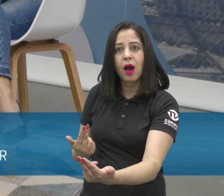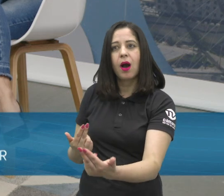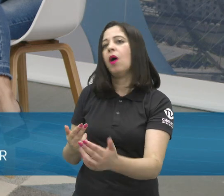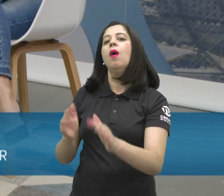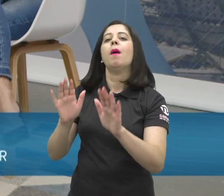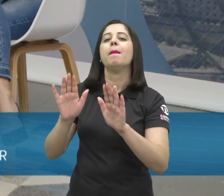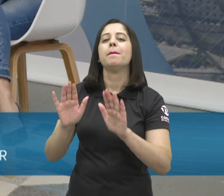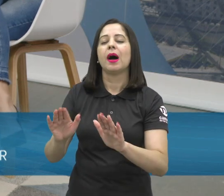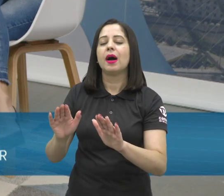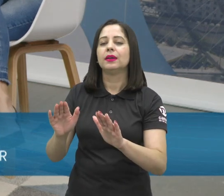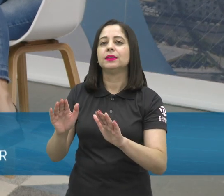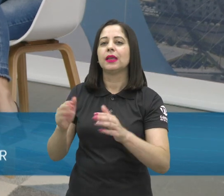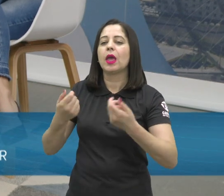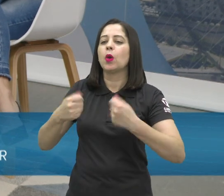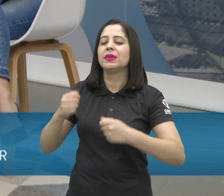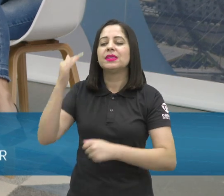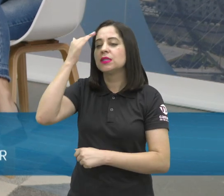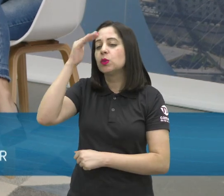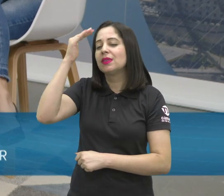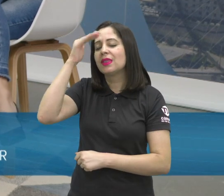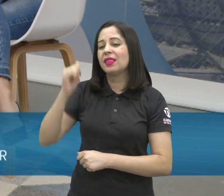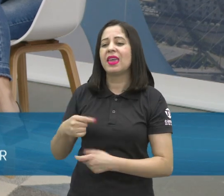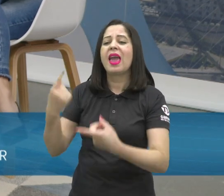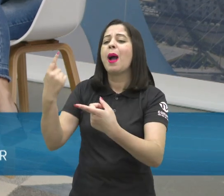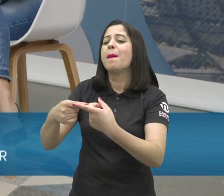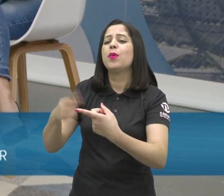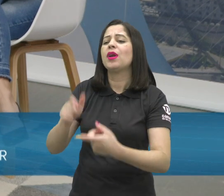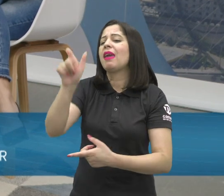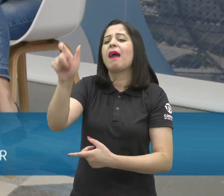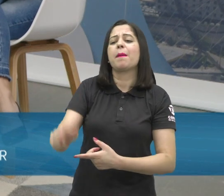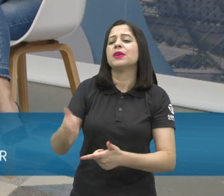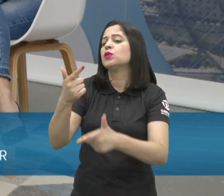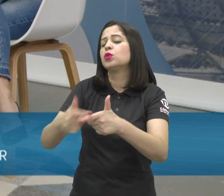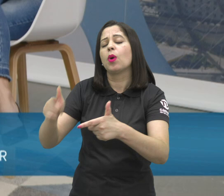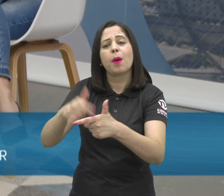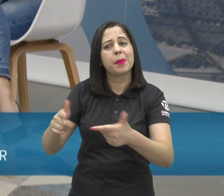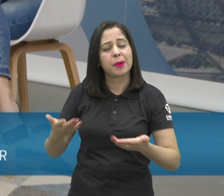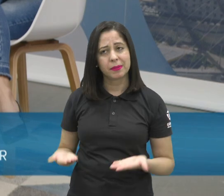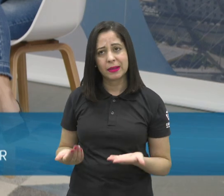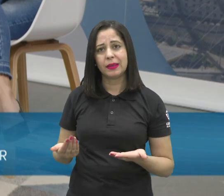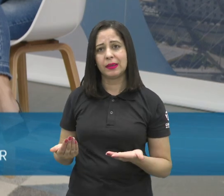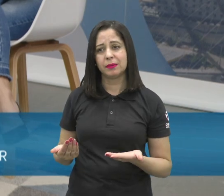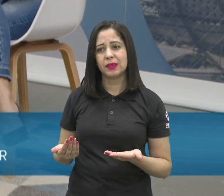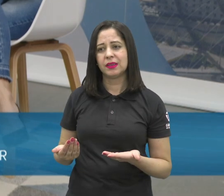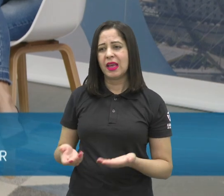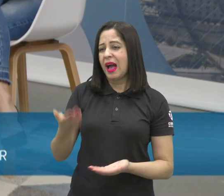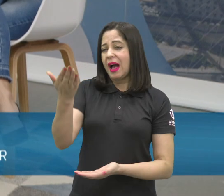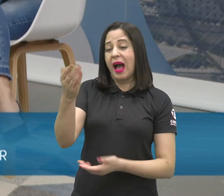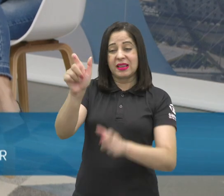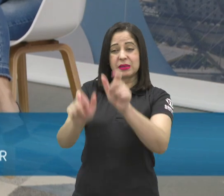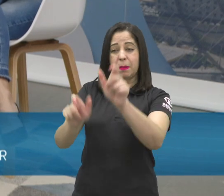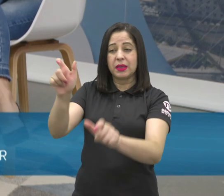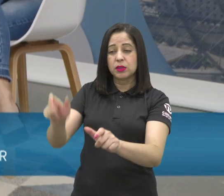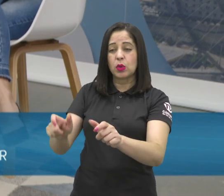para entender qual foi a situação, ou qual é a situação dessa família, quando eu penso nos sonhos que existem,